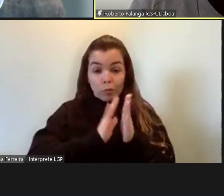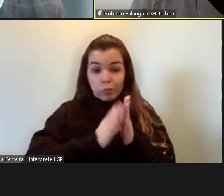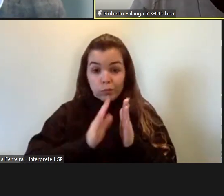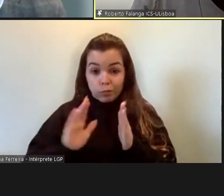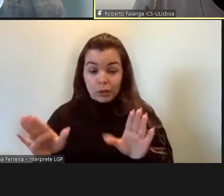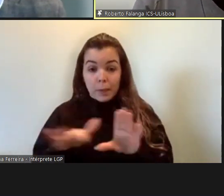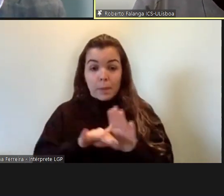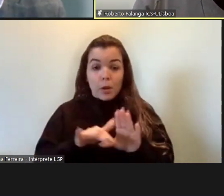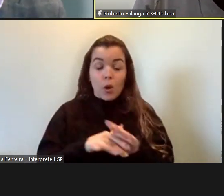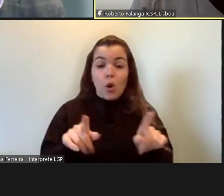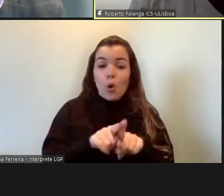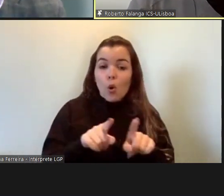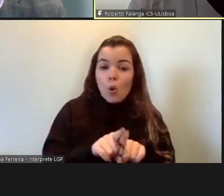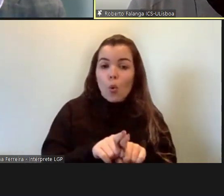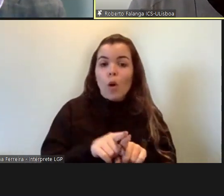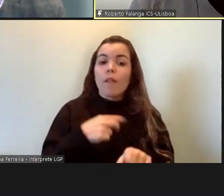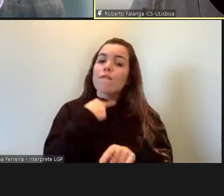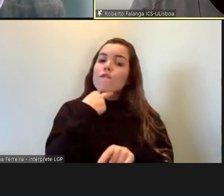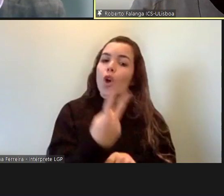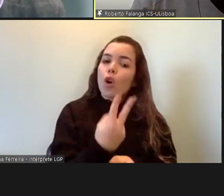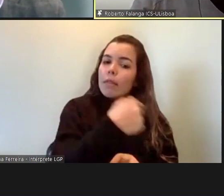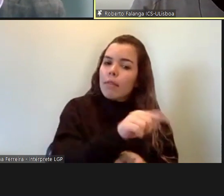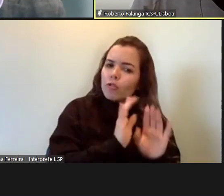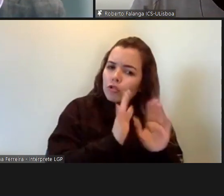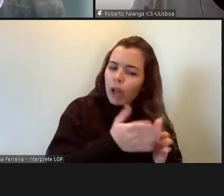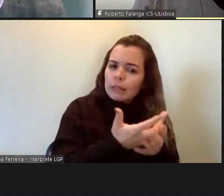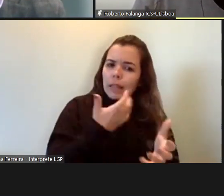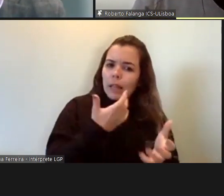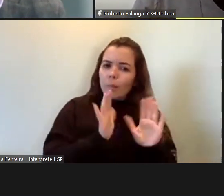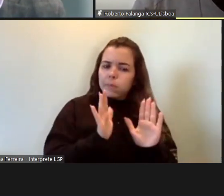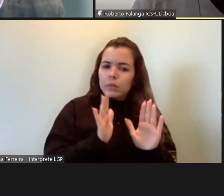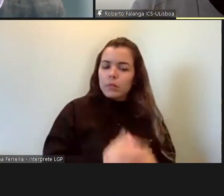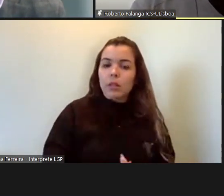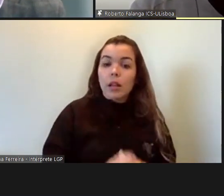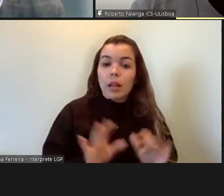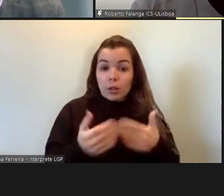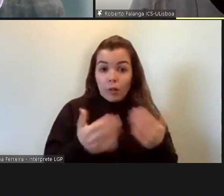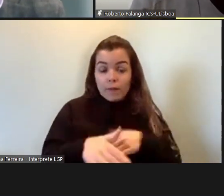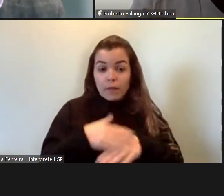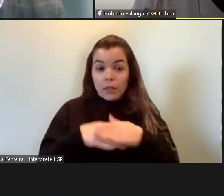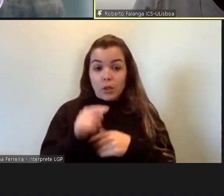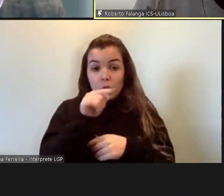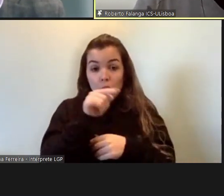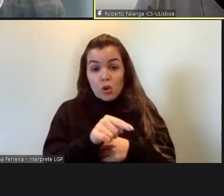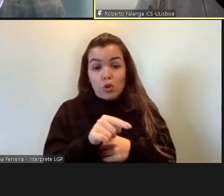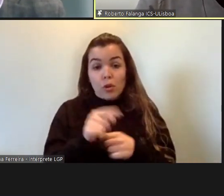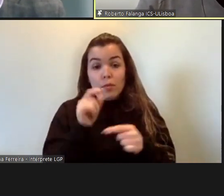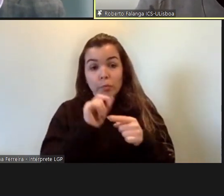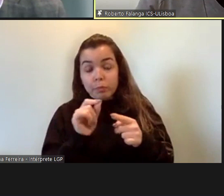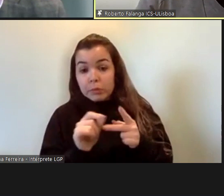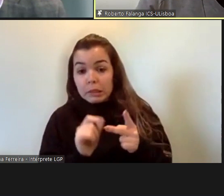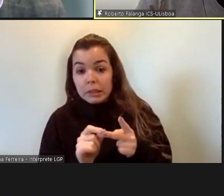megafone de quem já tem voz na democracia. Porque fazendo este tipo de operação,